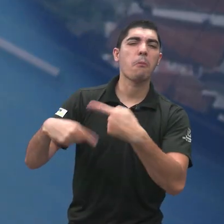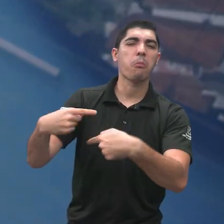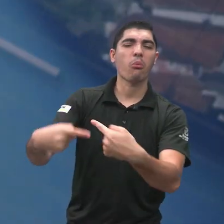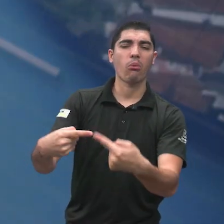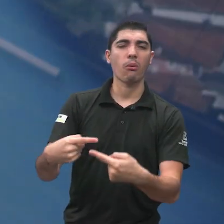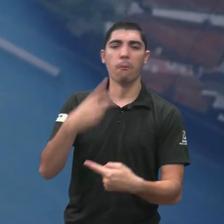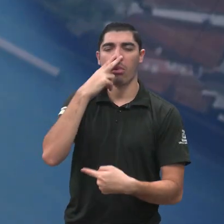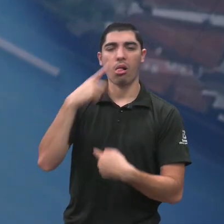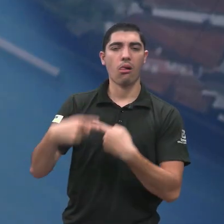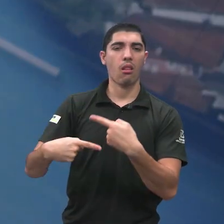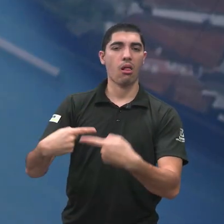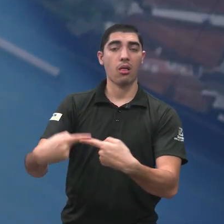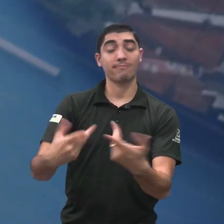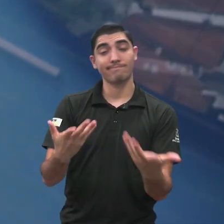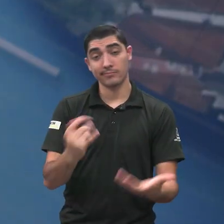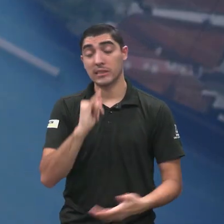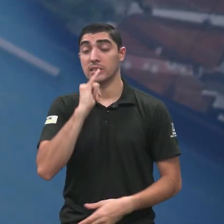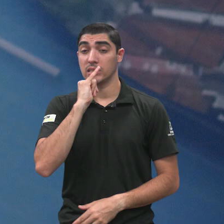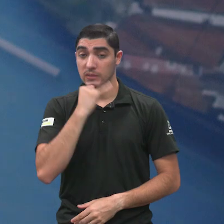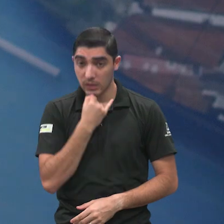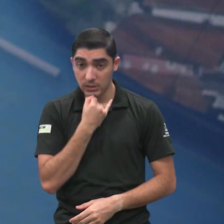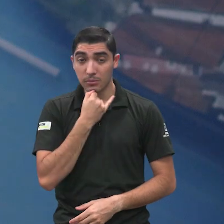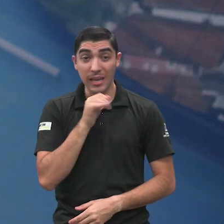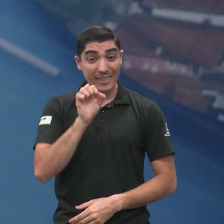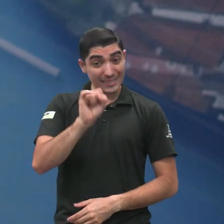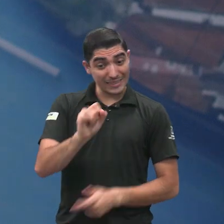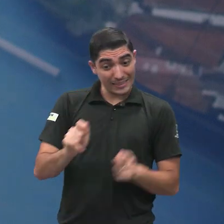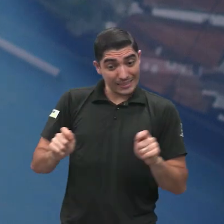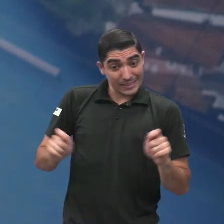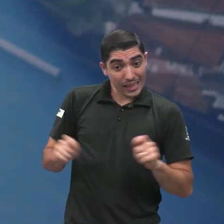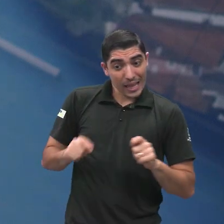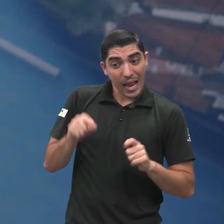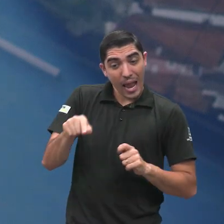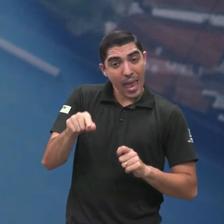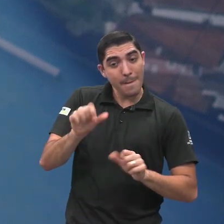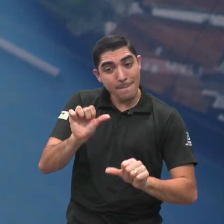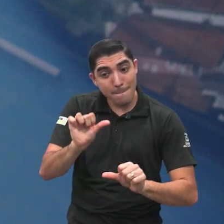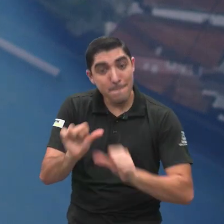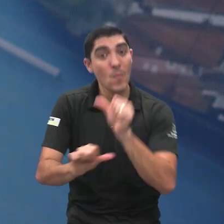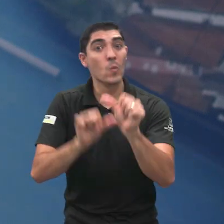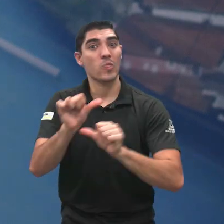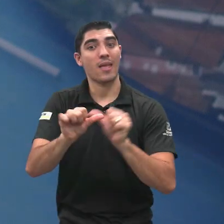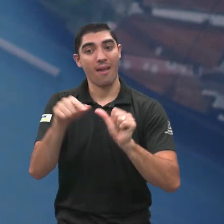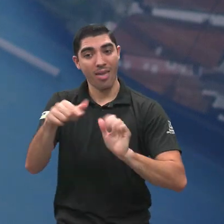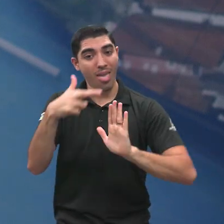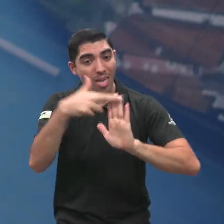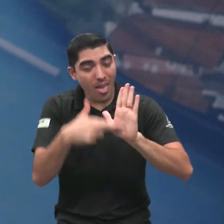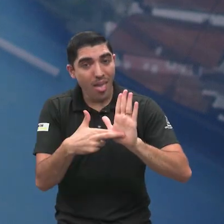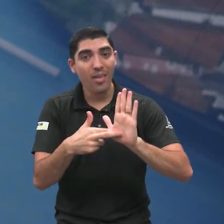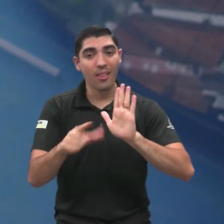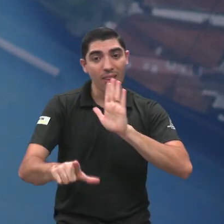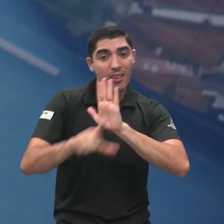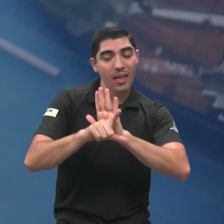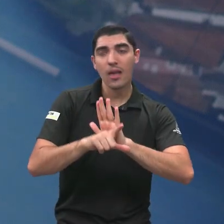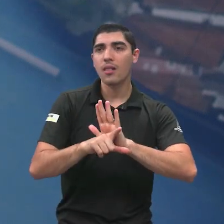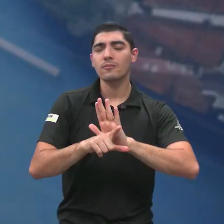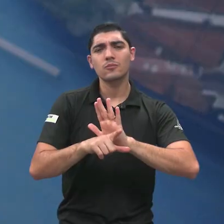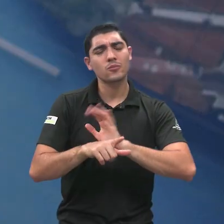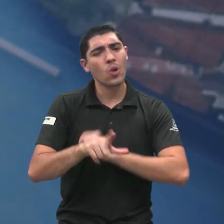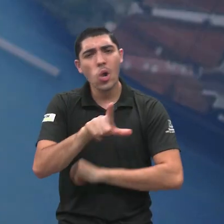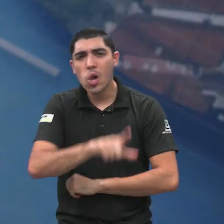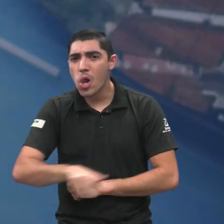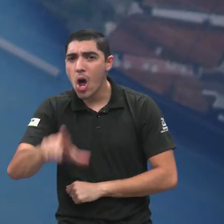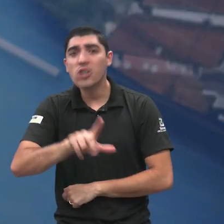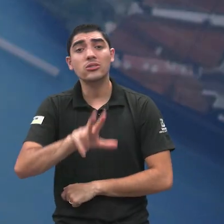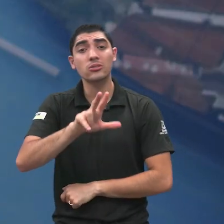né? E, infelizmente, se pudéssemos mudar isso, com certeza nós teremos